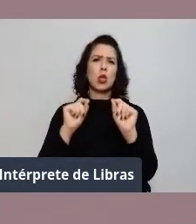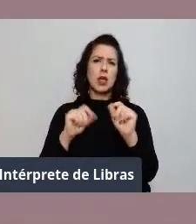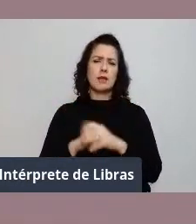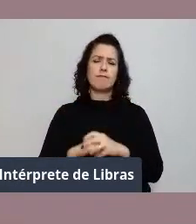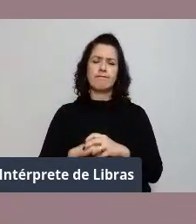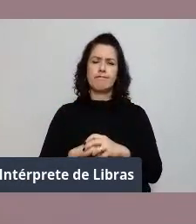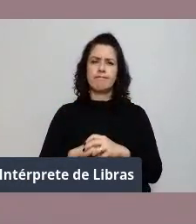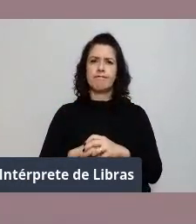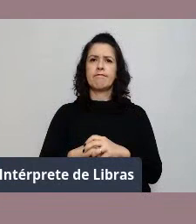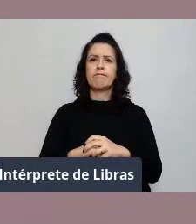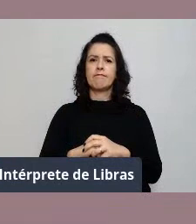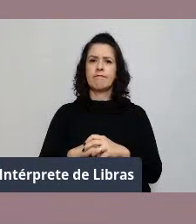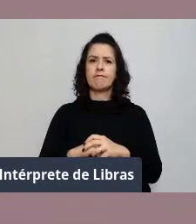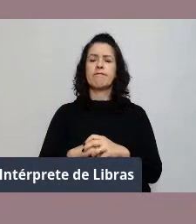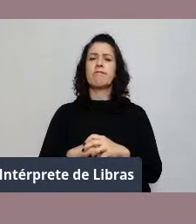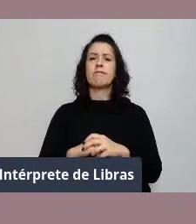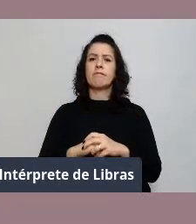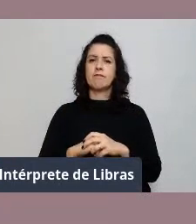foi feito